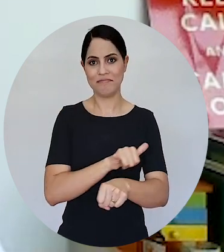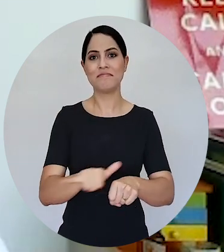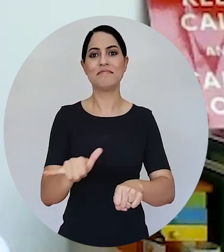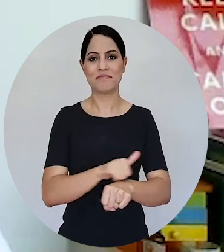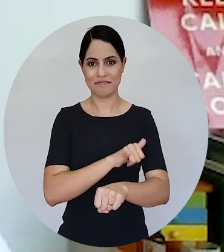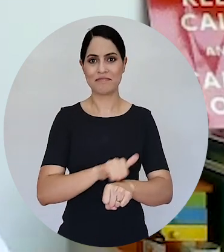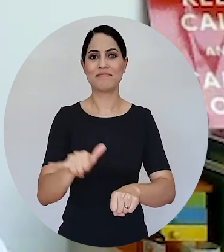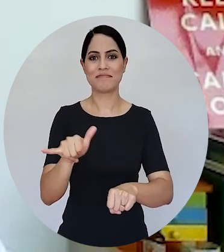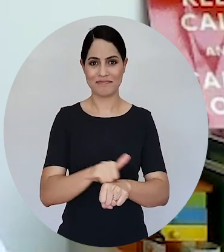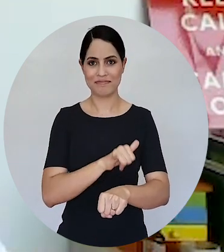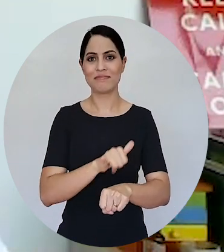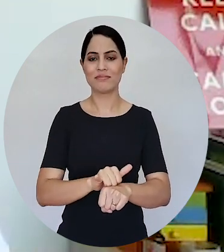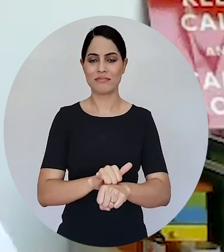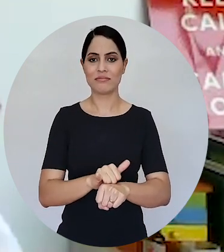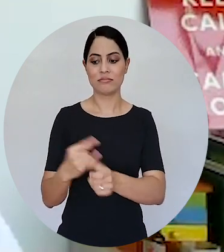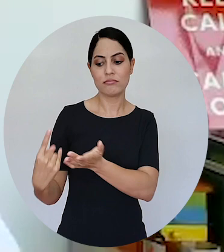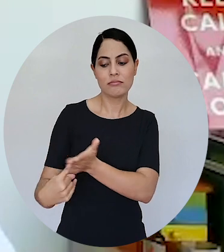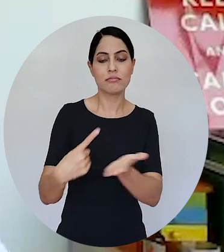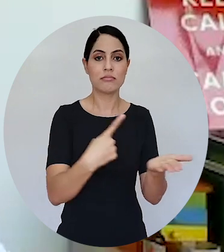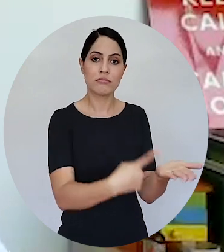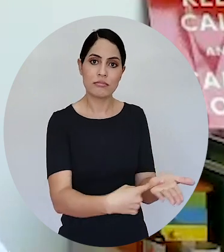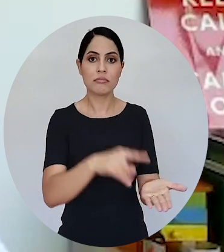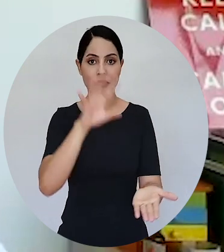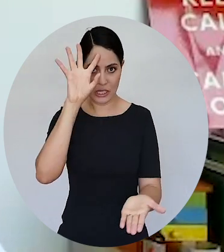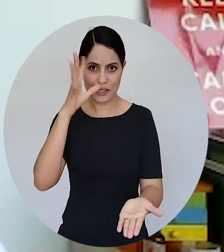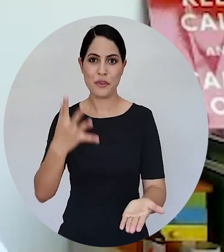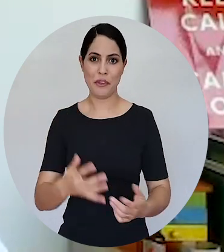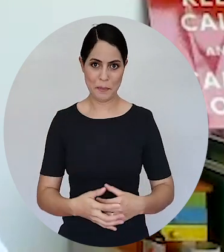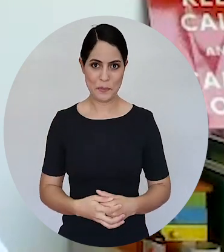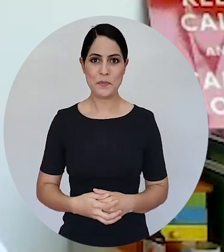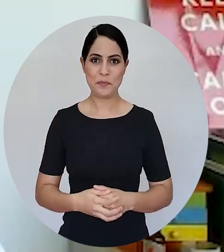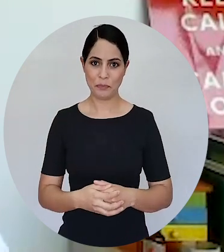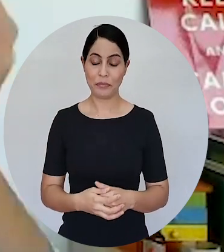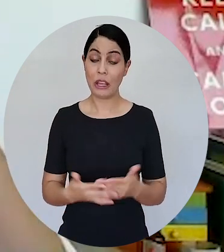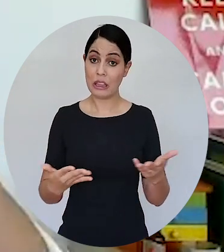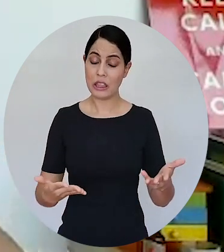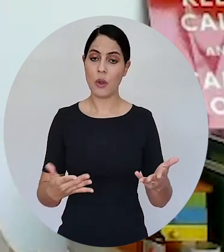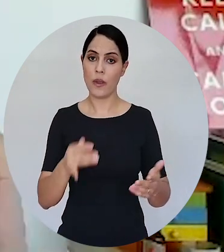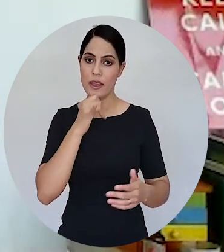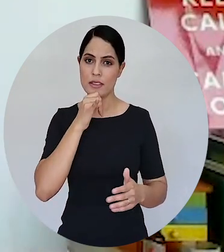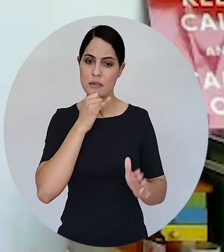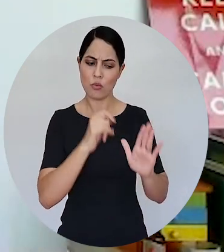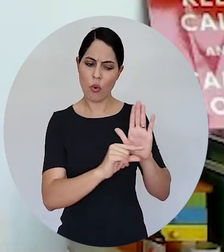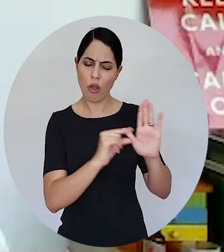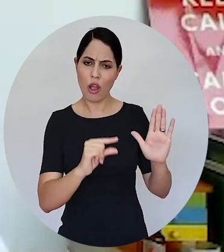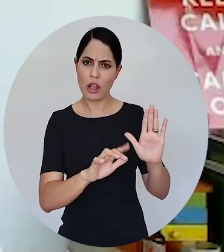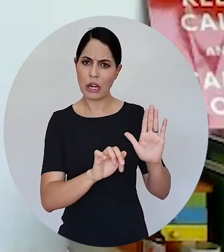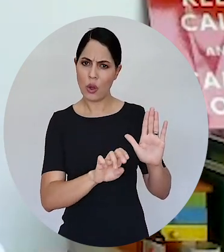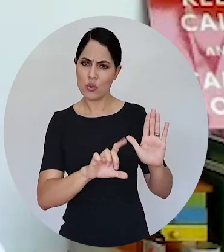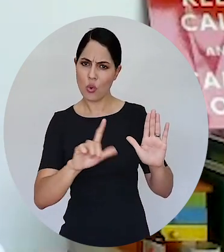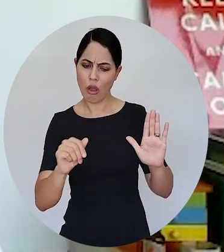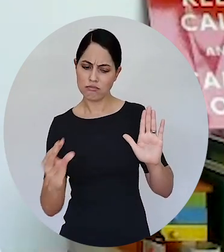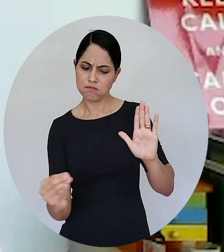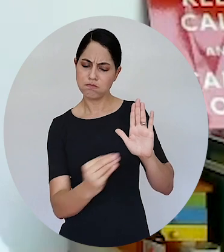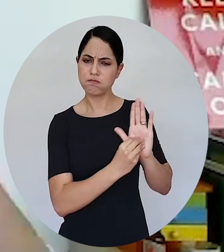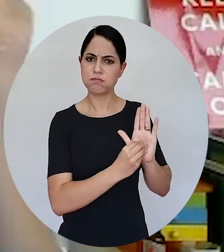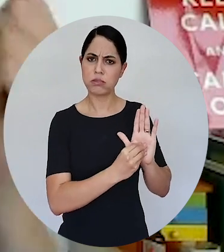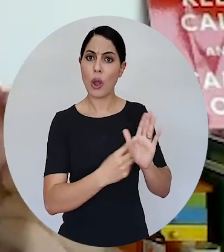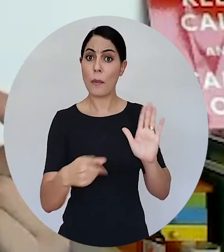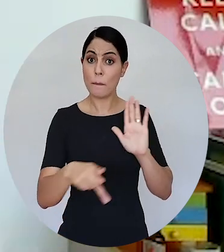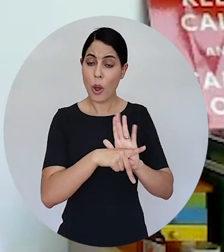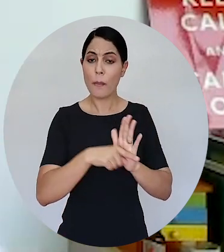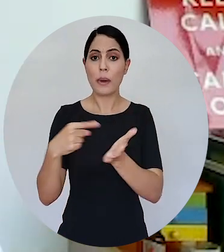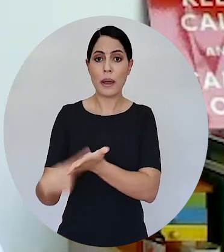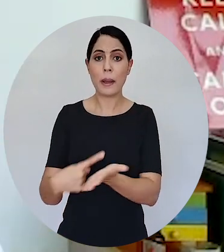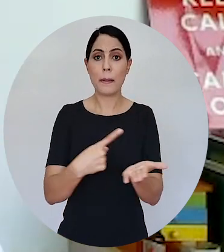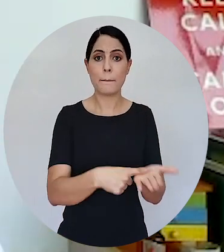forma mais eficaz das partes resolverem seus conflitos. Então, colocar uma cláusula de mediação